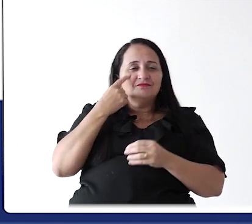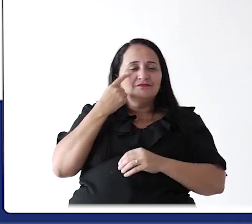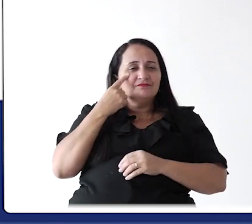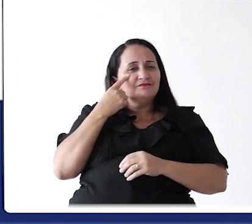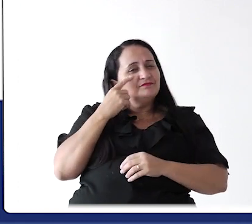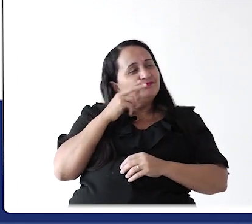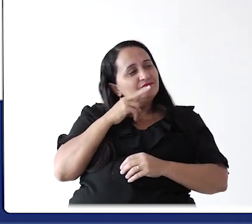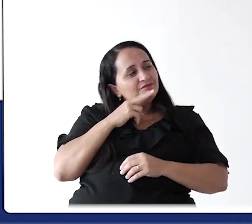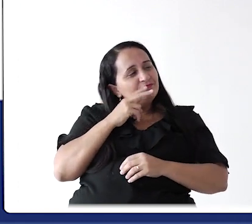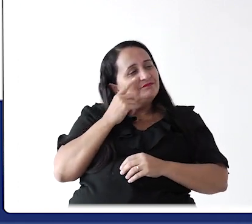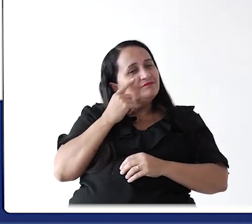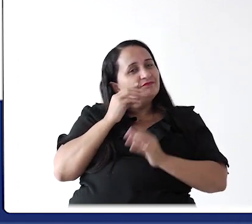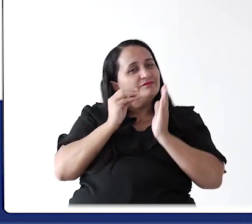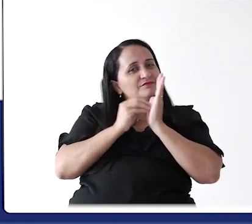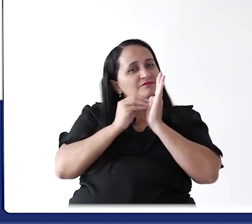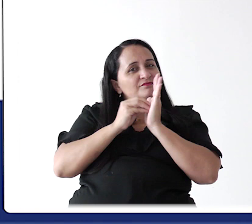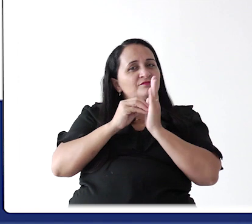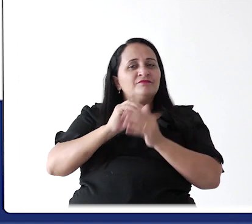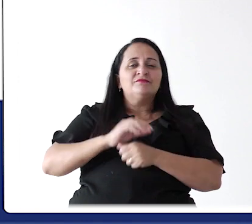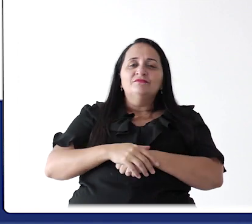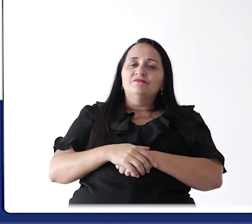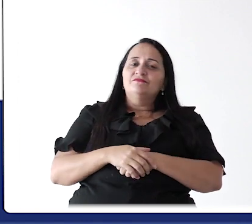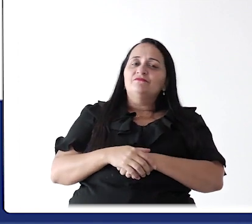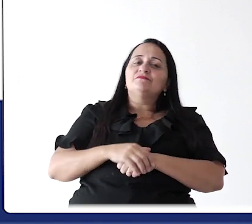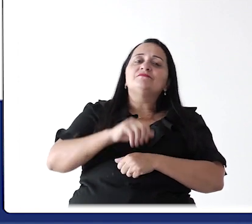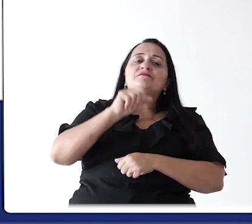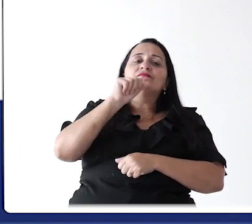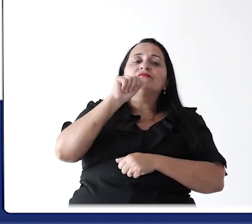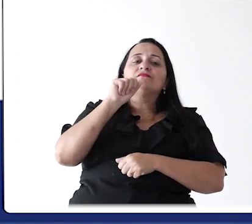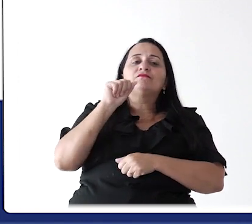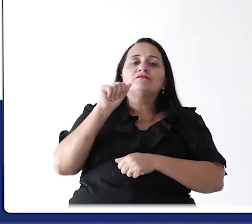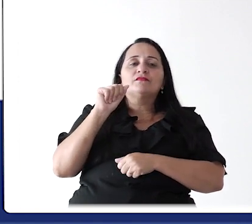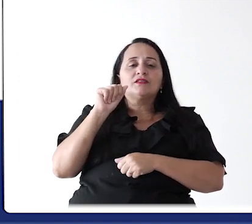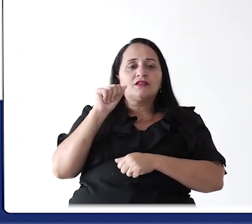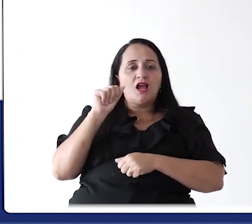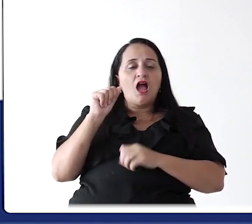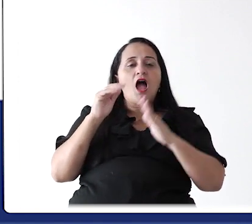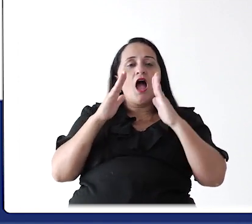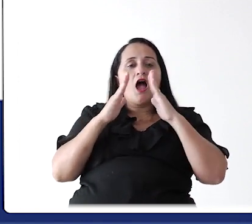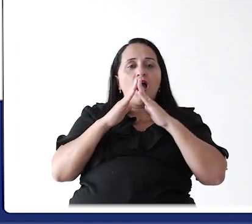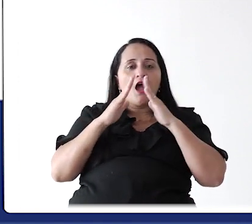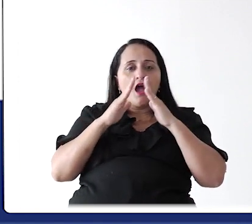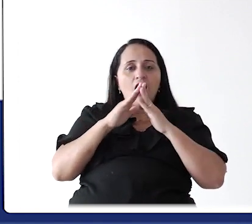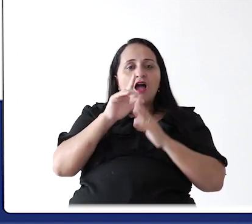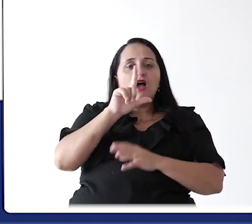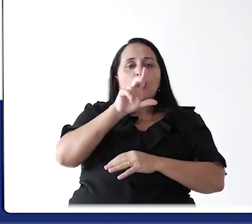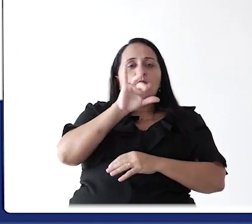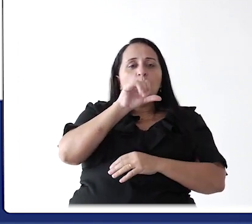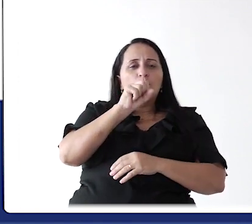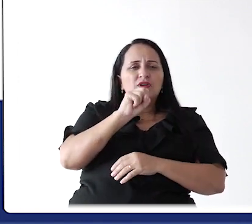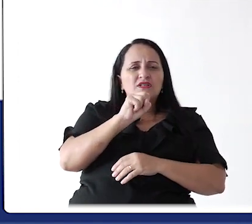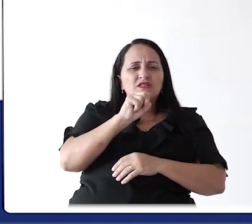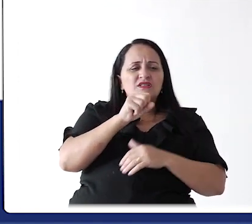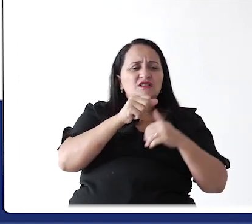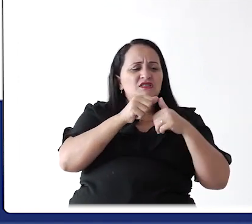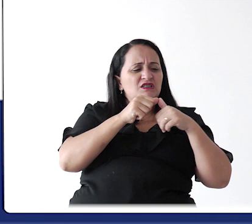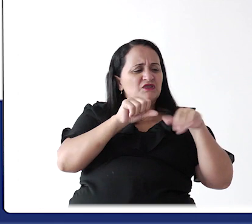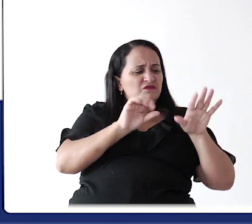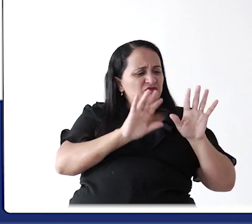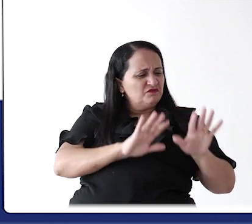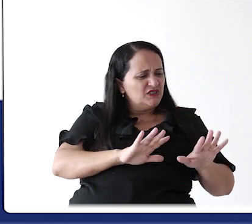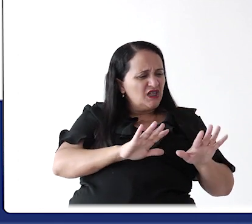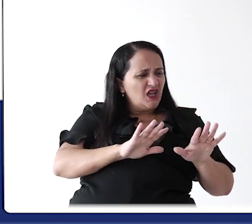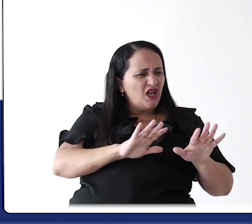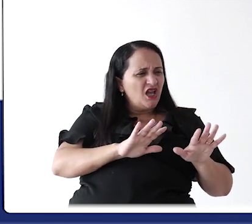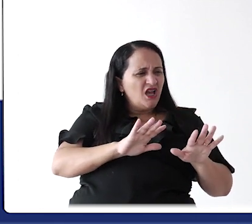esse texto? A casa, Luiz, fica e API,